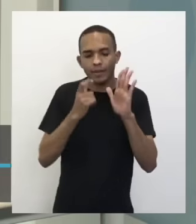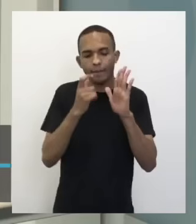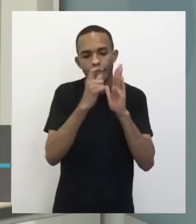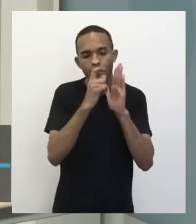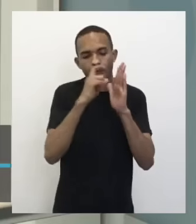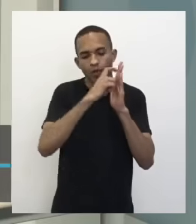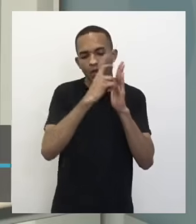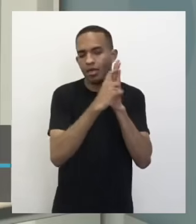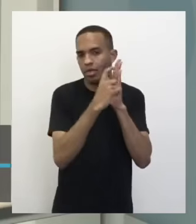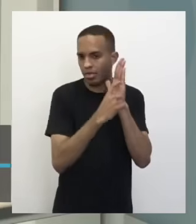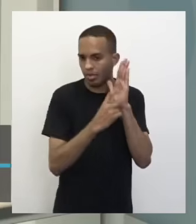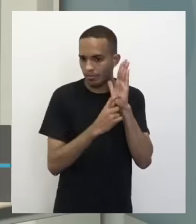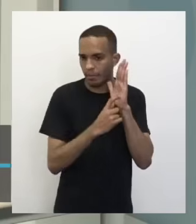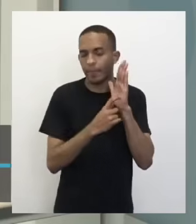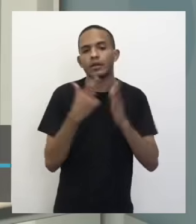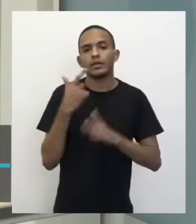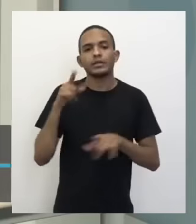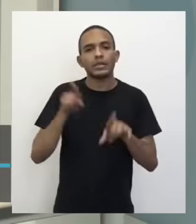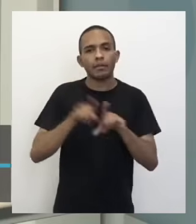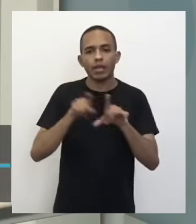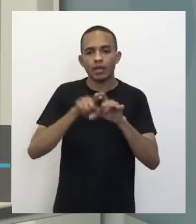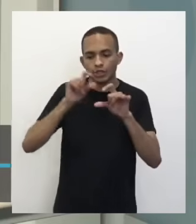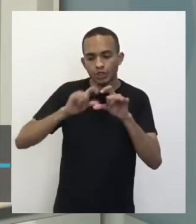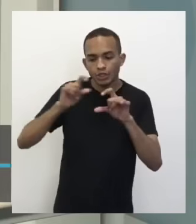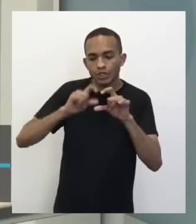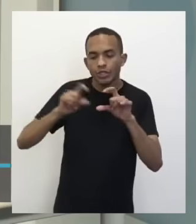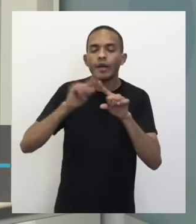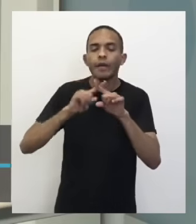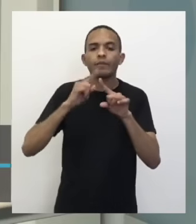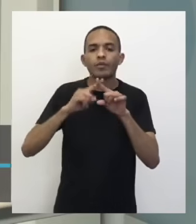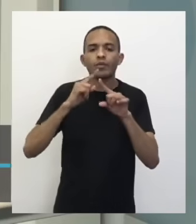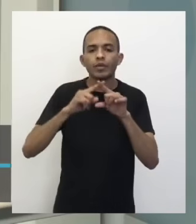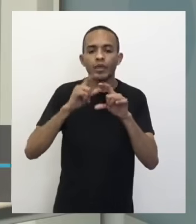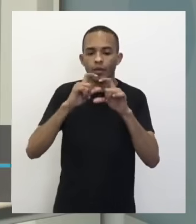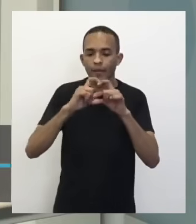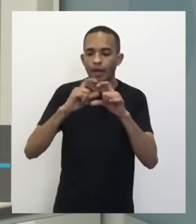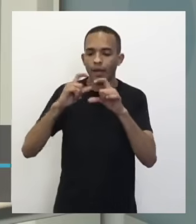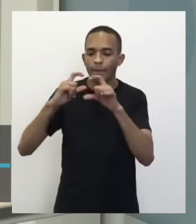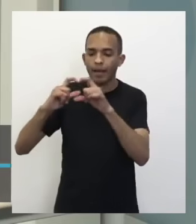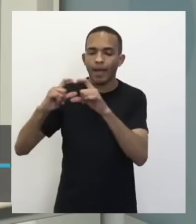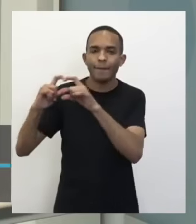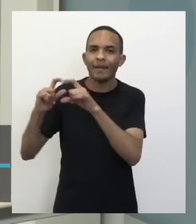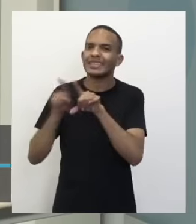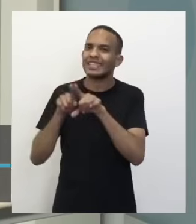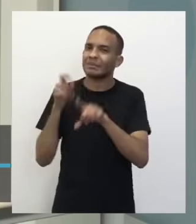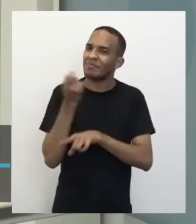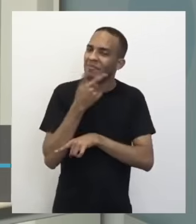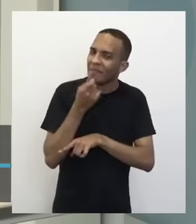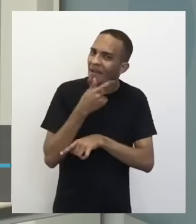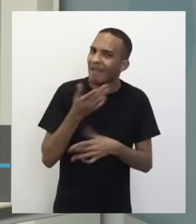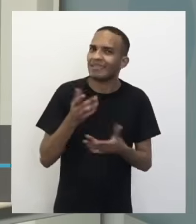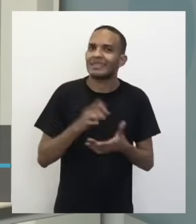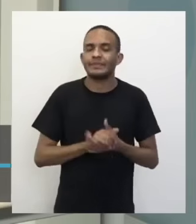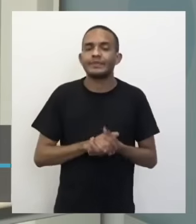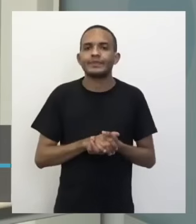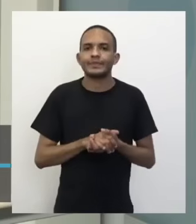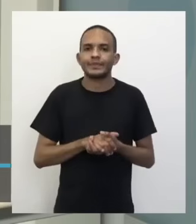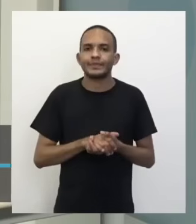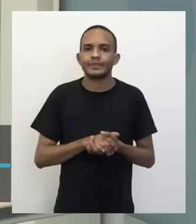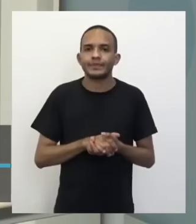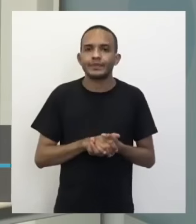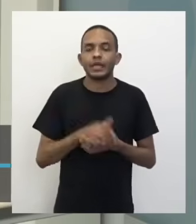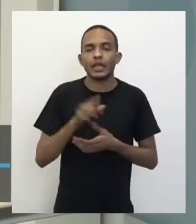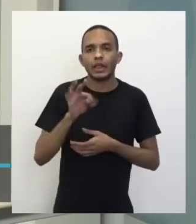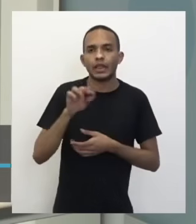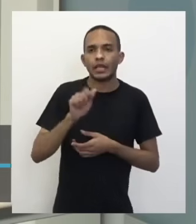Uma tirinha, a Ágata é uma tirinha porque está em quadrinhos e é muito engraçado. A